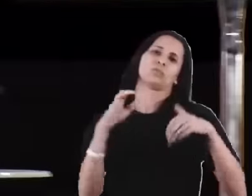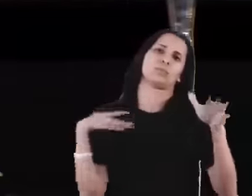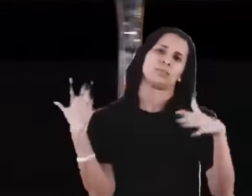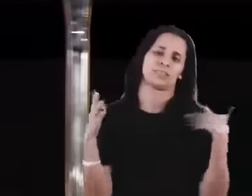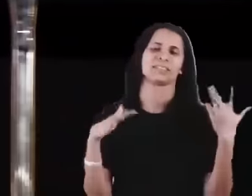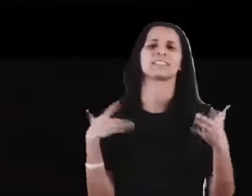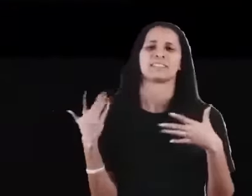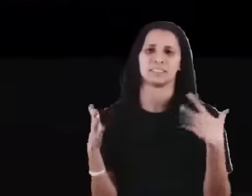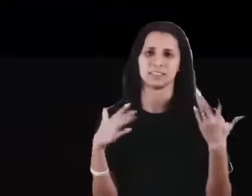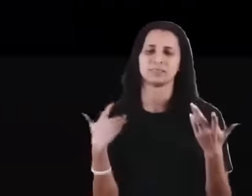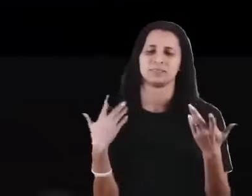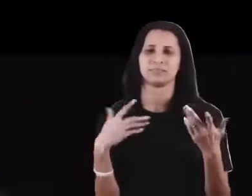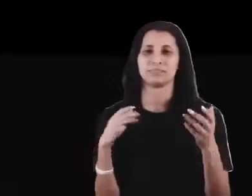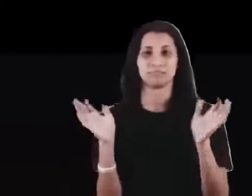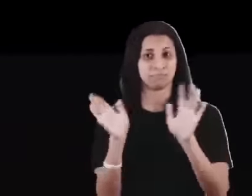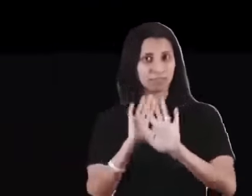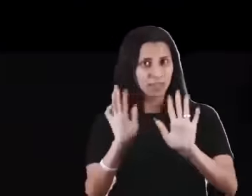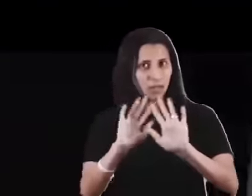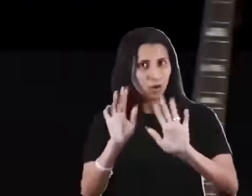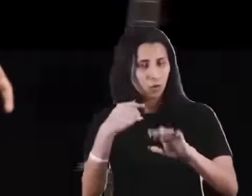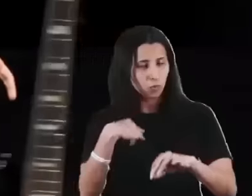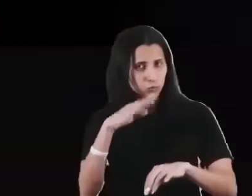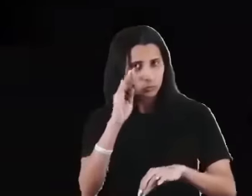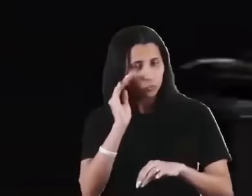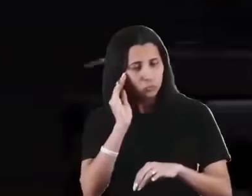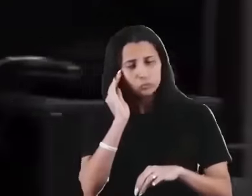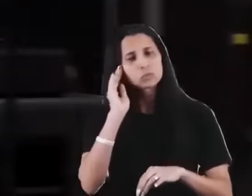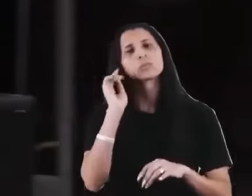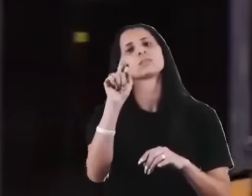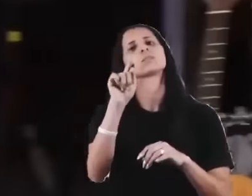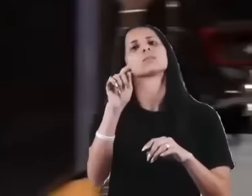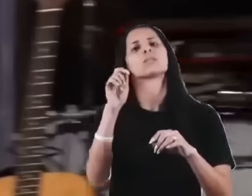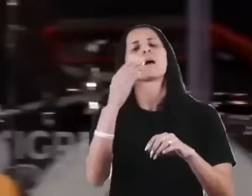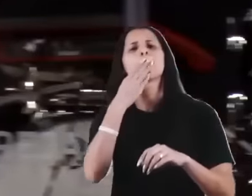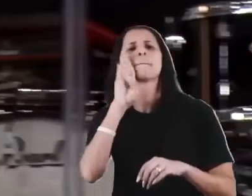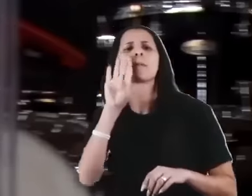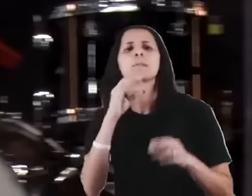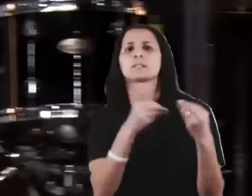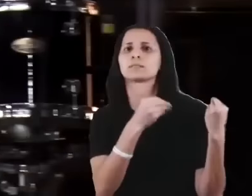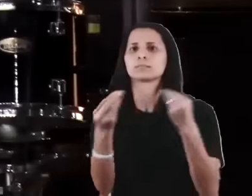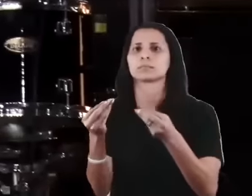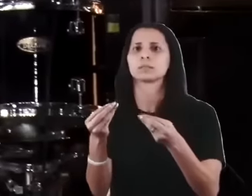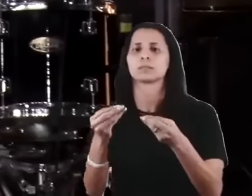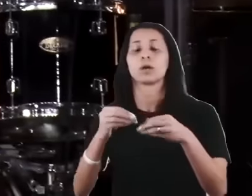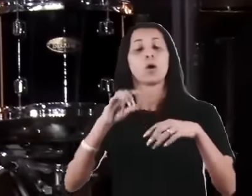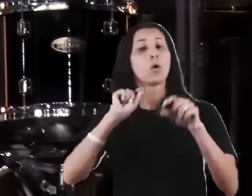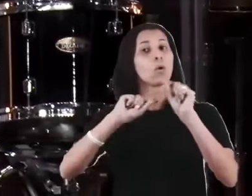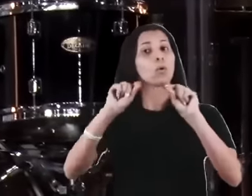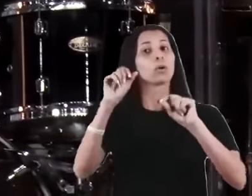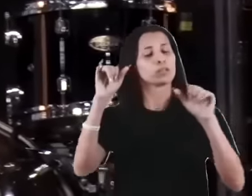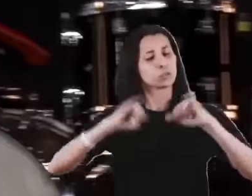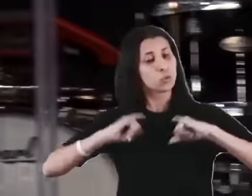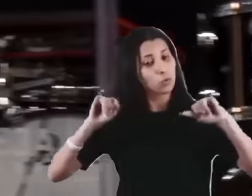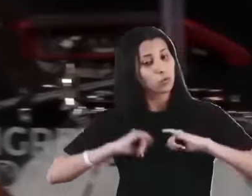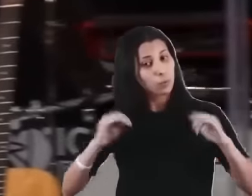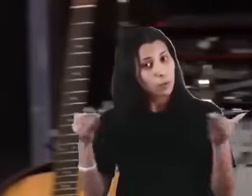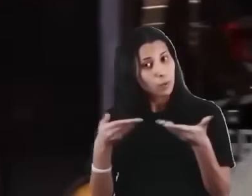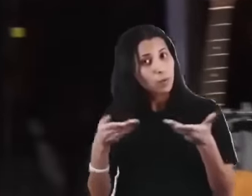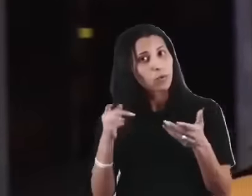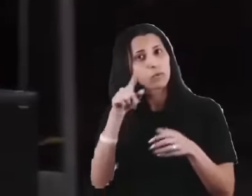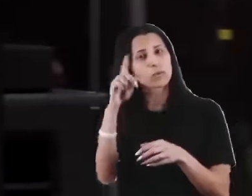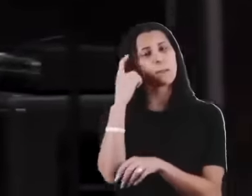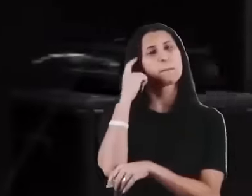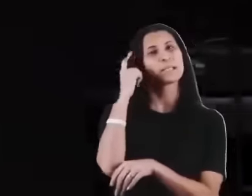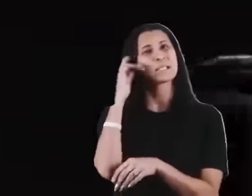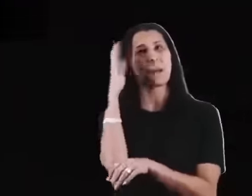não não não não não sei se você tá recebendo essa procê profecia não o que você tá sofrendo hoje e tá achando que